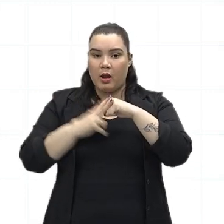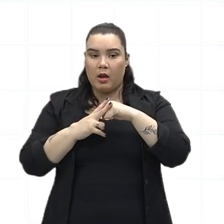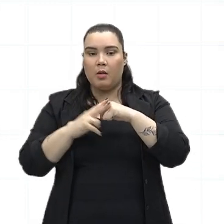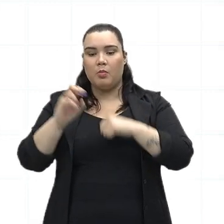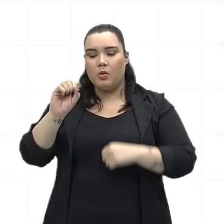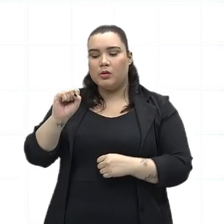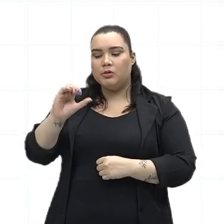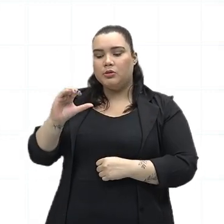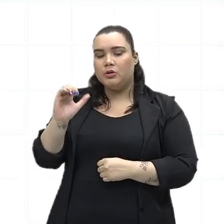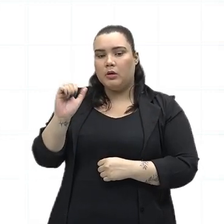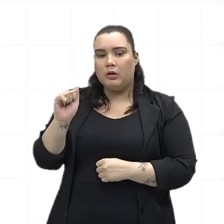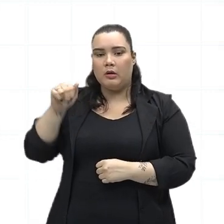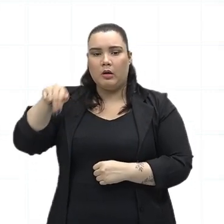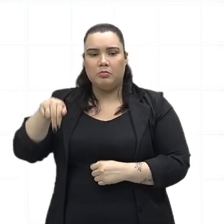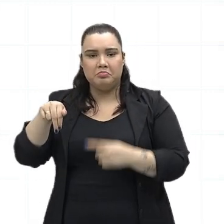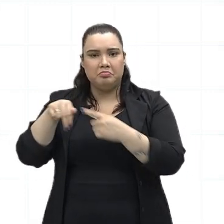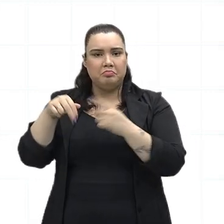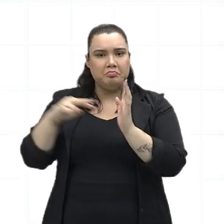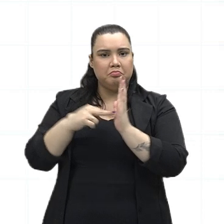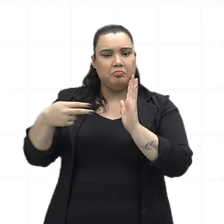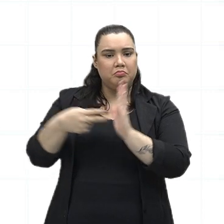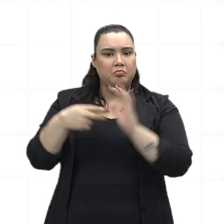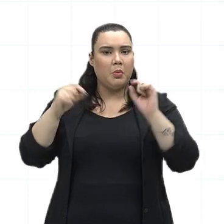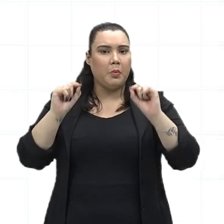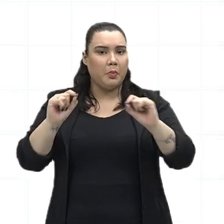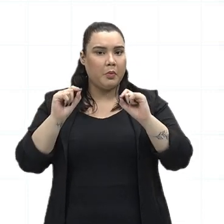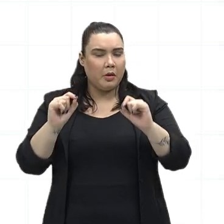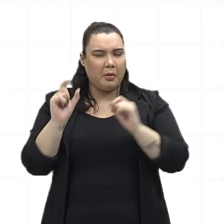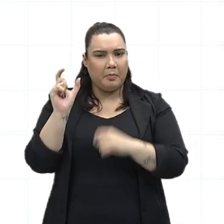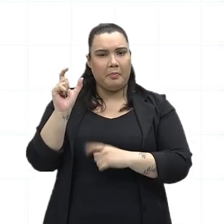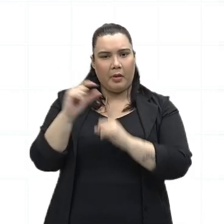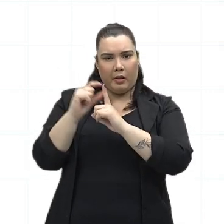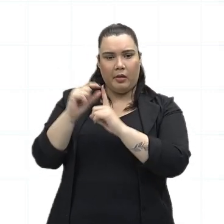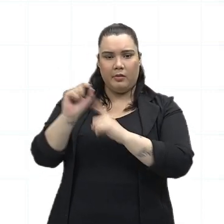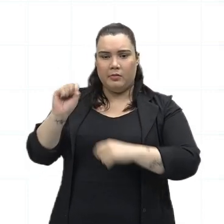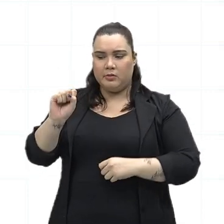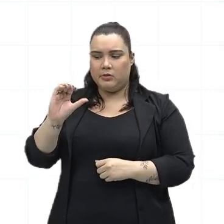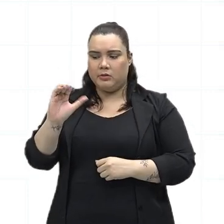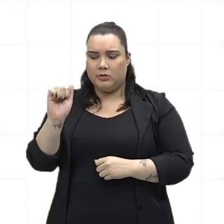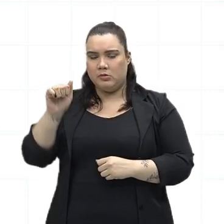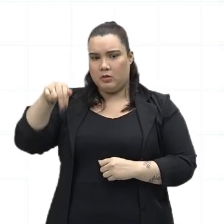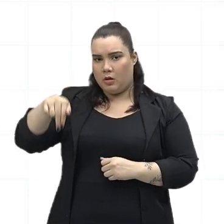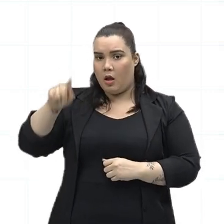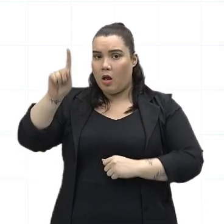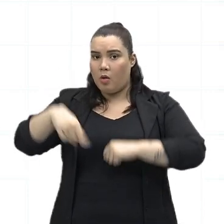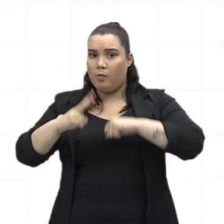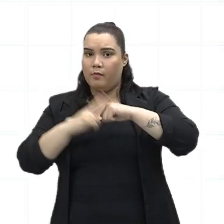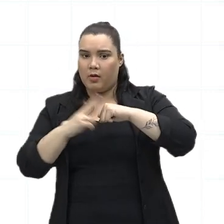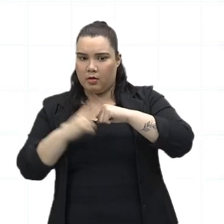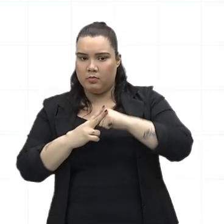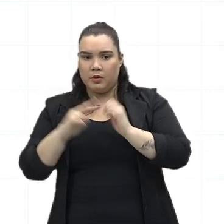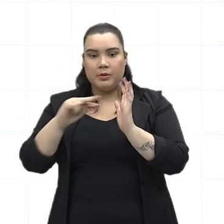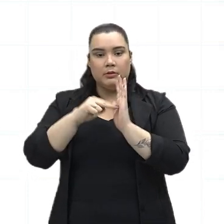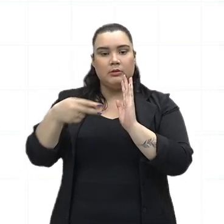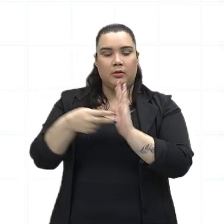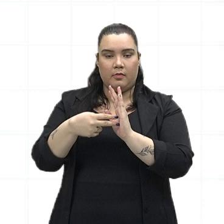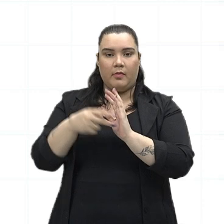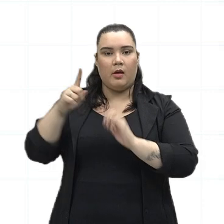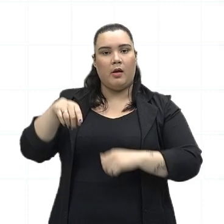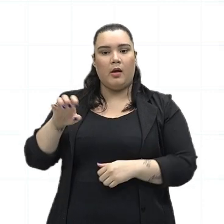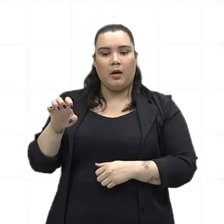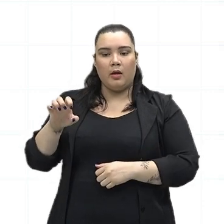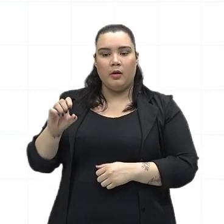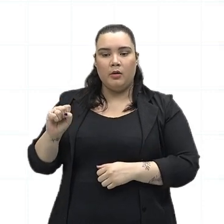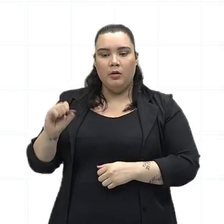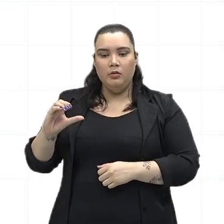que significa scan? Vamos lá. Então, o verbo scan, ele significa escanear,